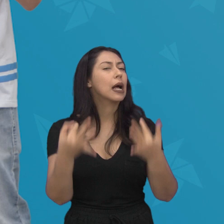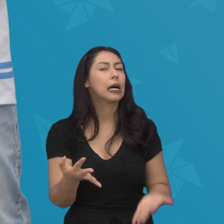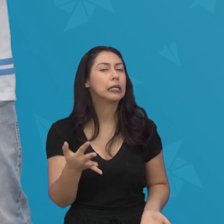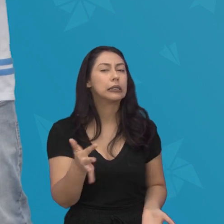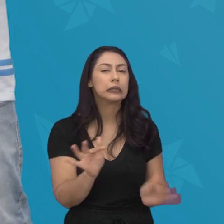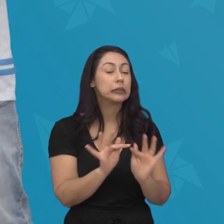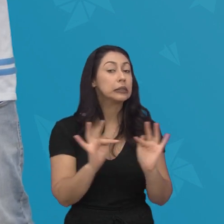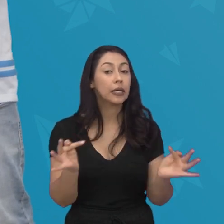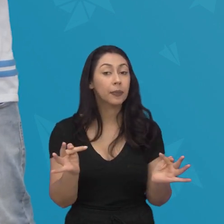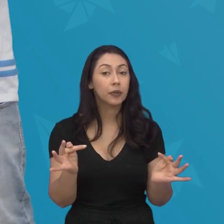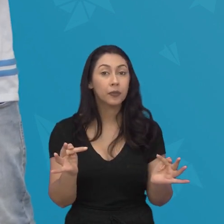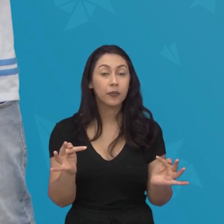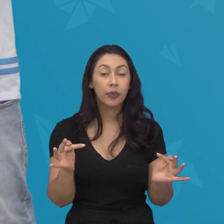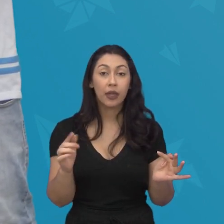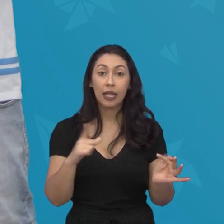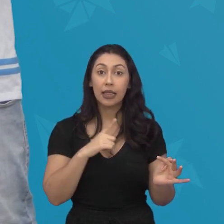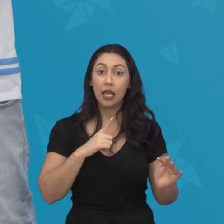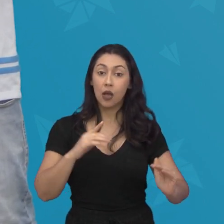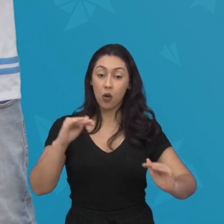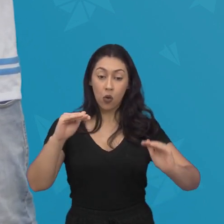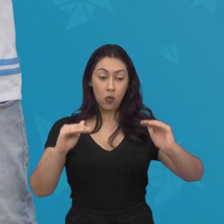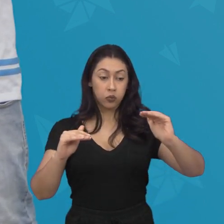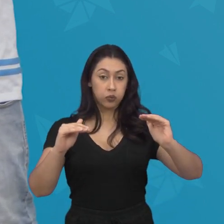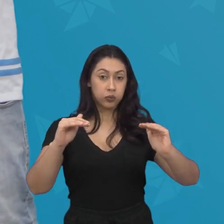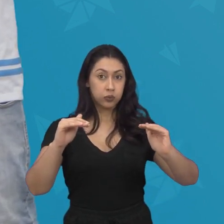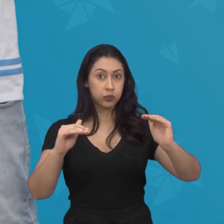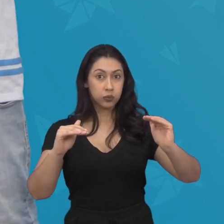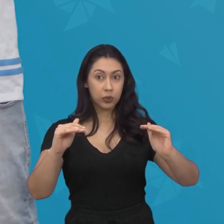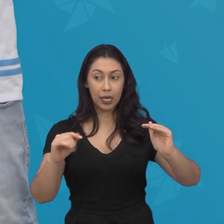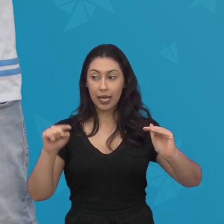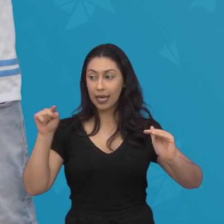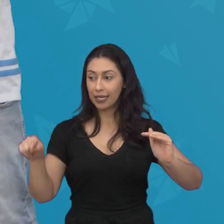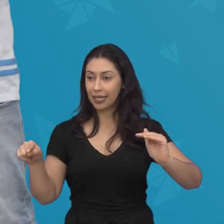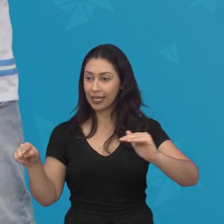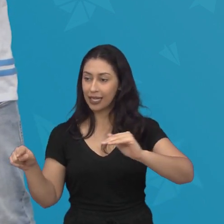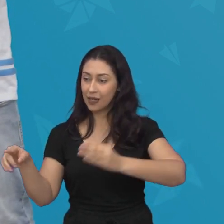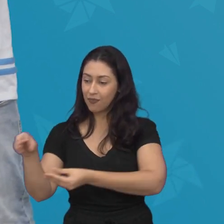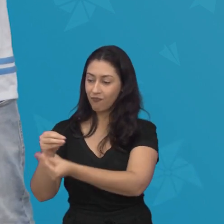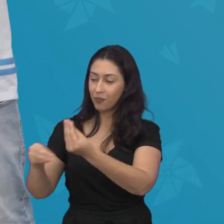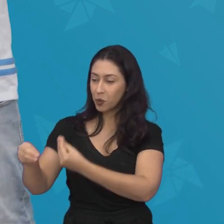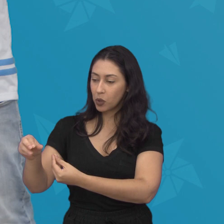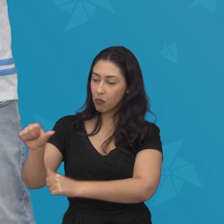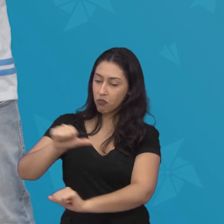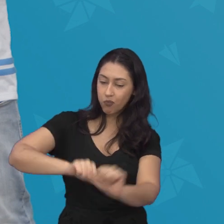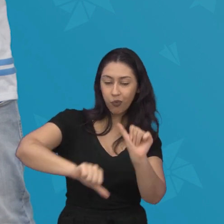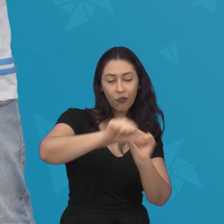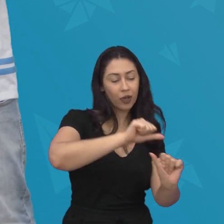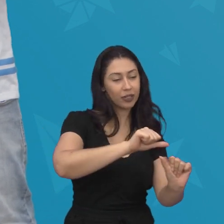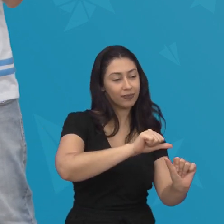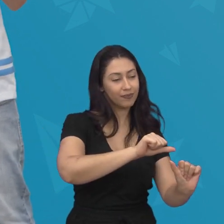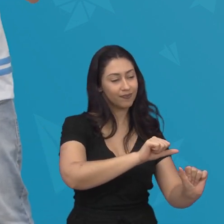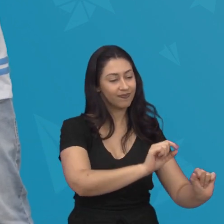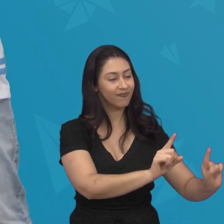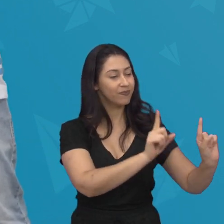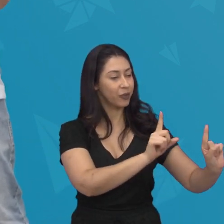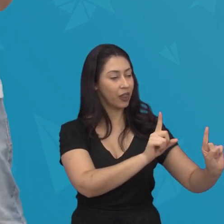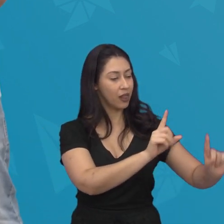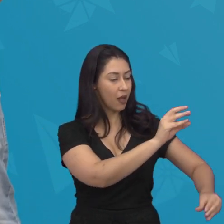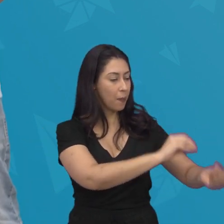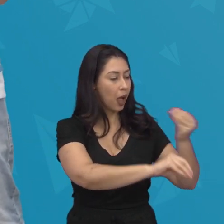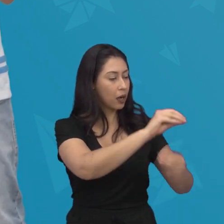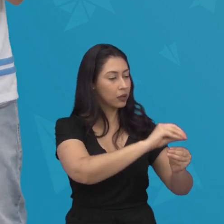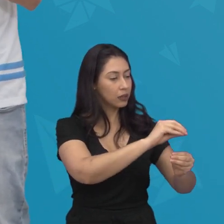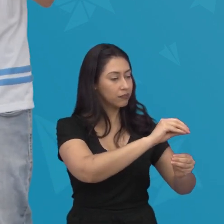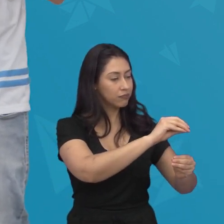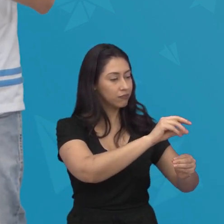isso. Vai entrar no equilíbrio ali, onde vai ter A e B coexistindo com C e D ao mesmo tempo, né? Então os produtos e reagentes vão estar coexistindo dentro de